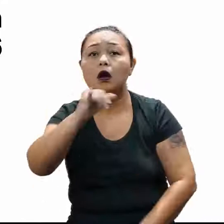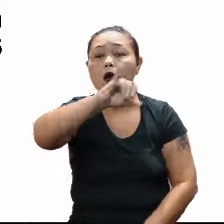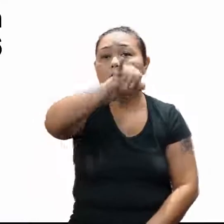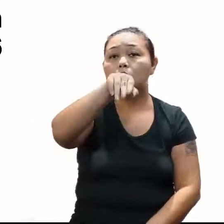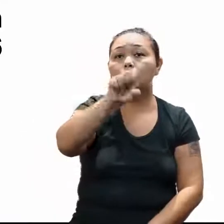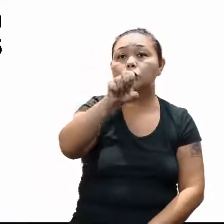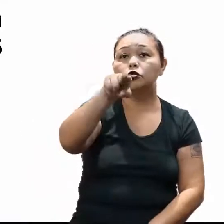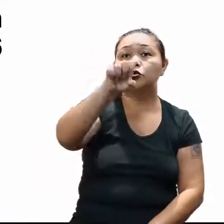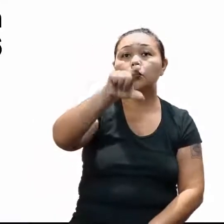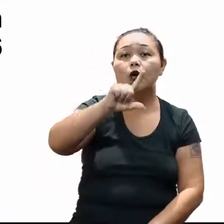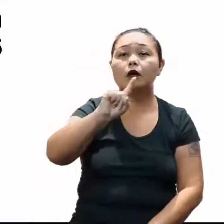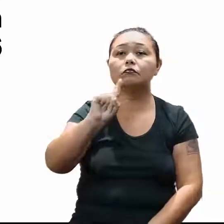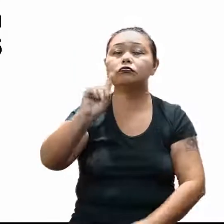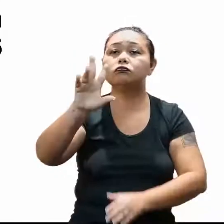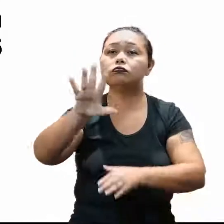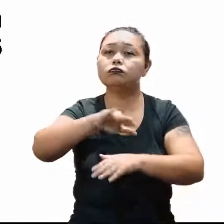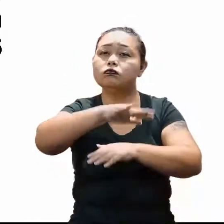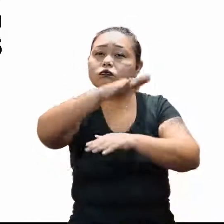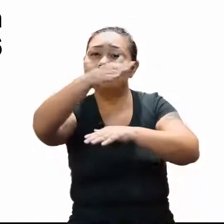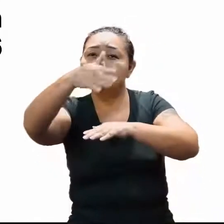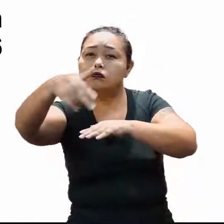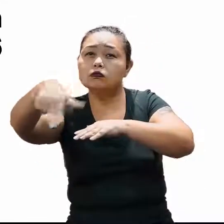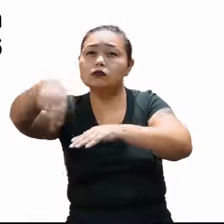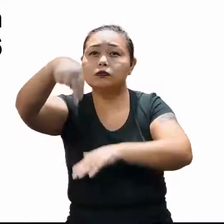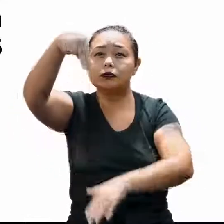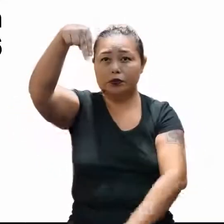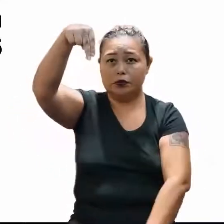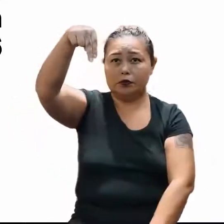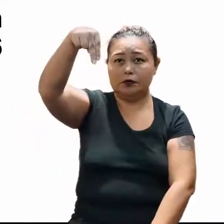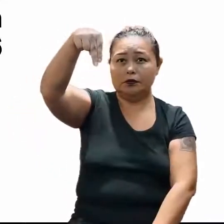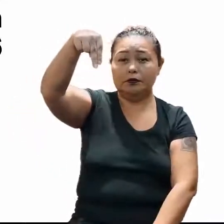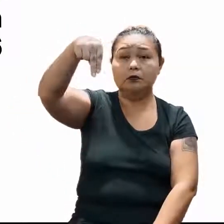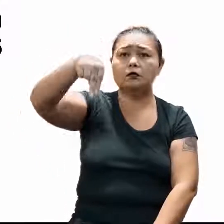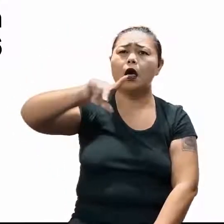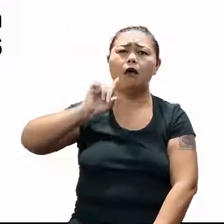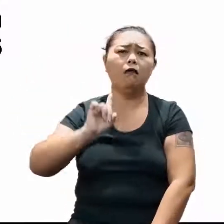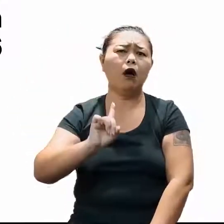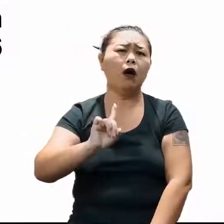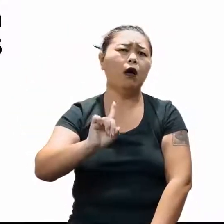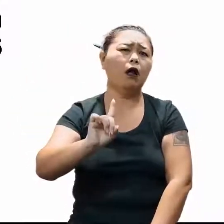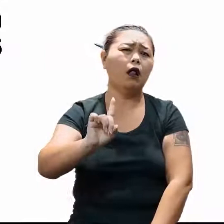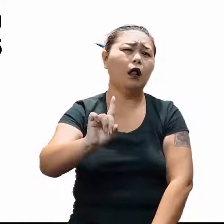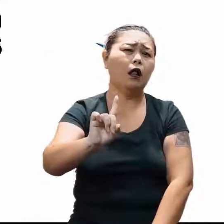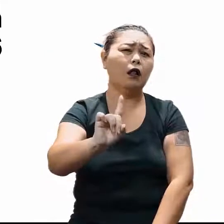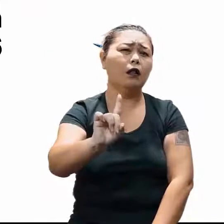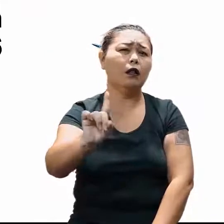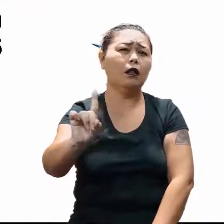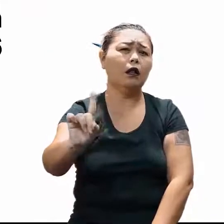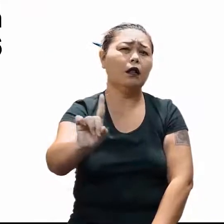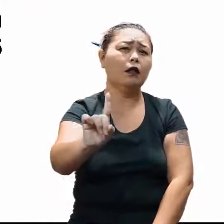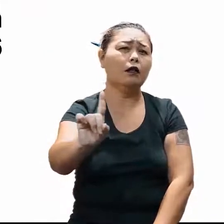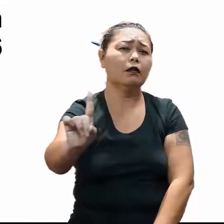Norte? Rapaz, é muita caminhada. É muita caminhada.